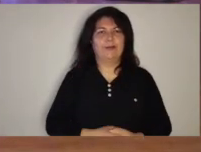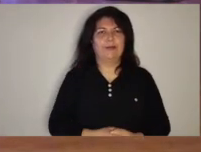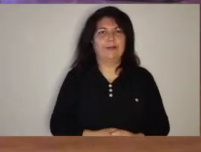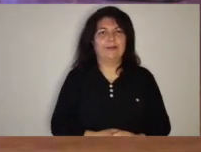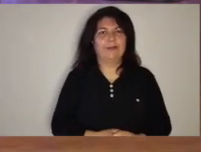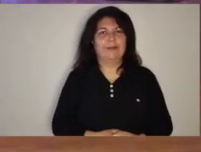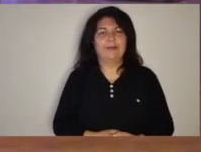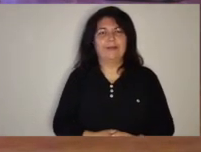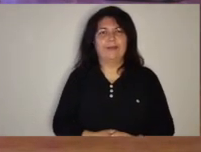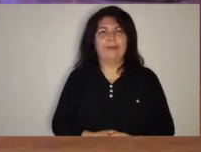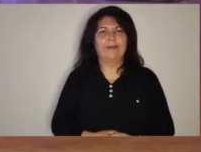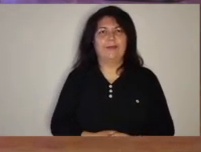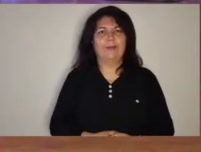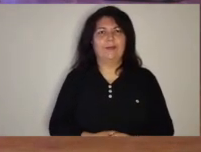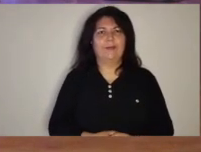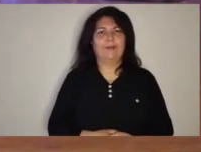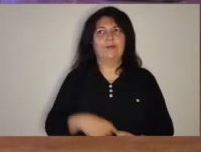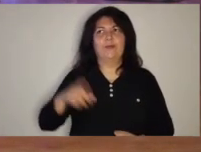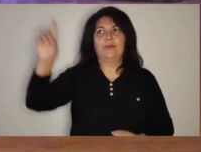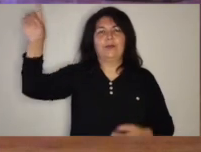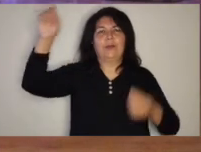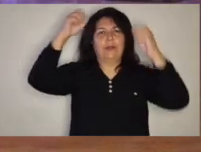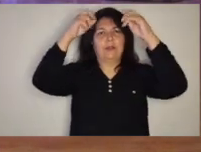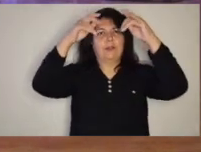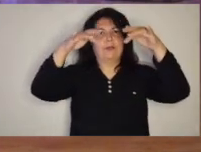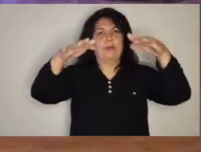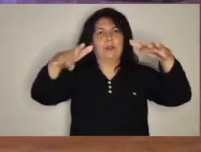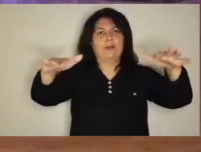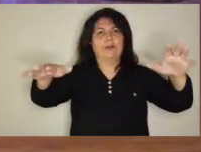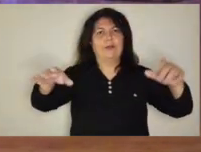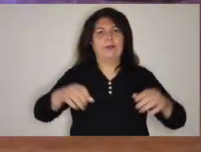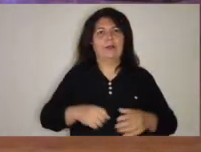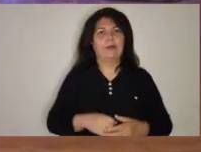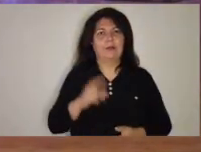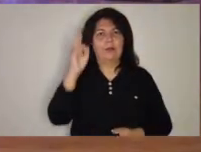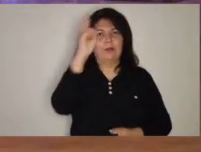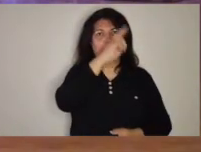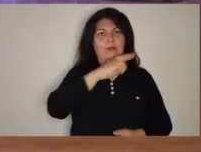obra do Senhor possa continuar em nome de Jesus.